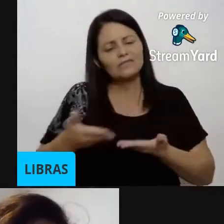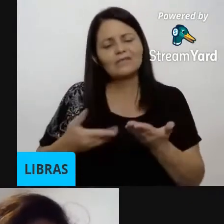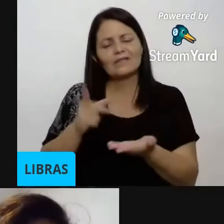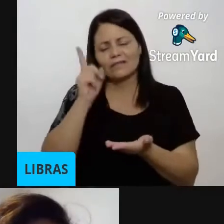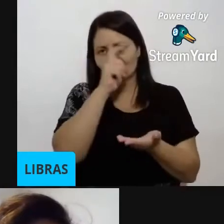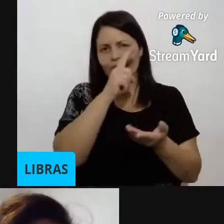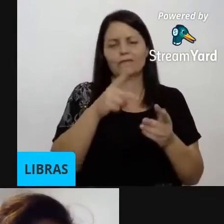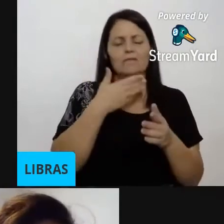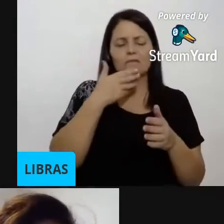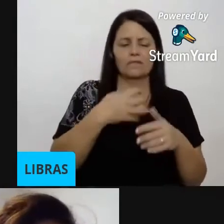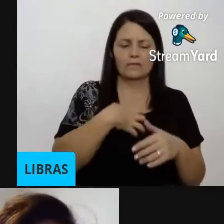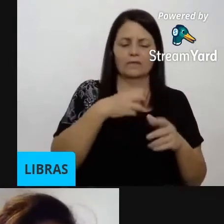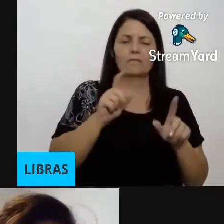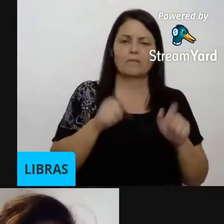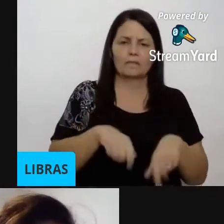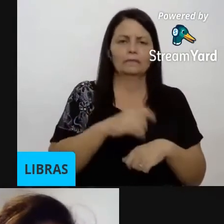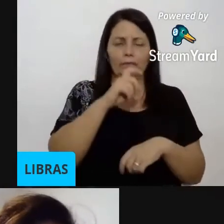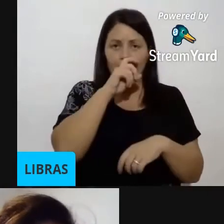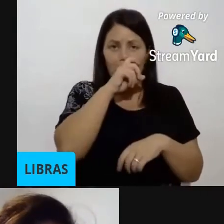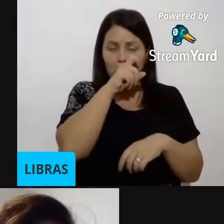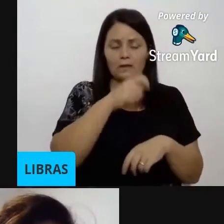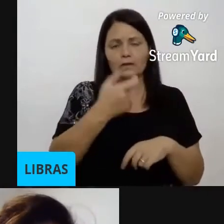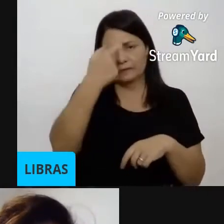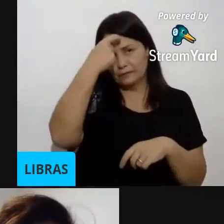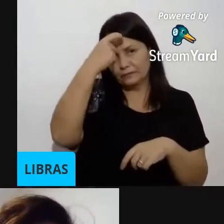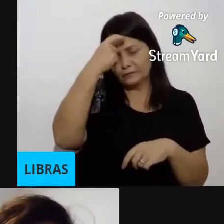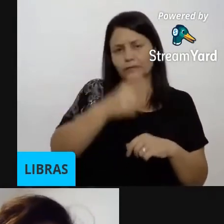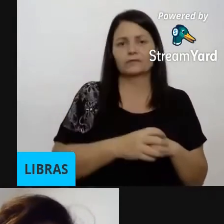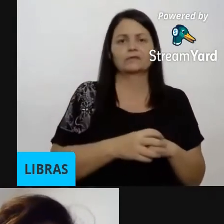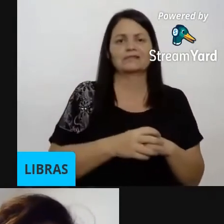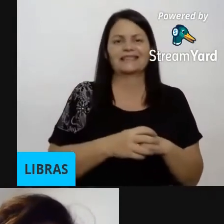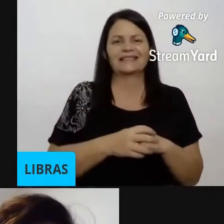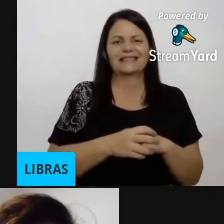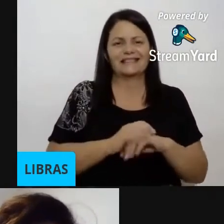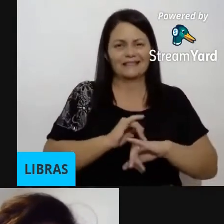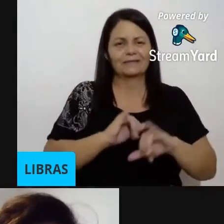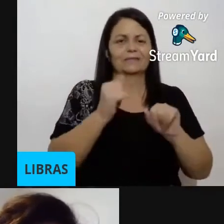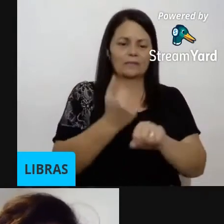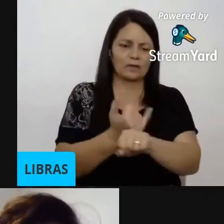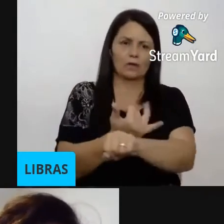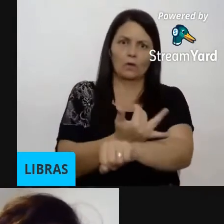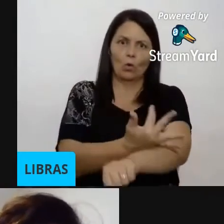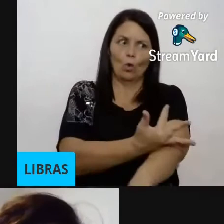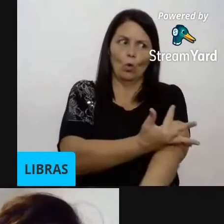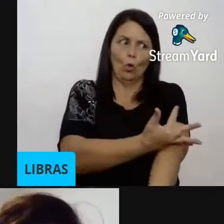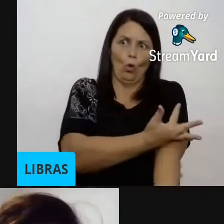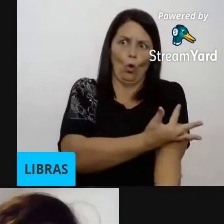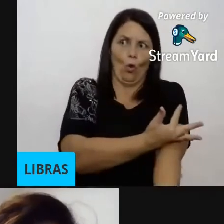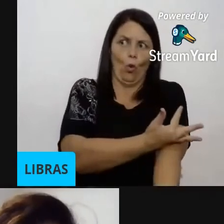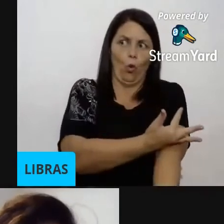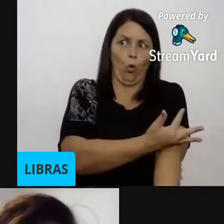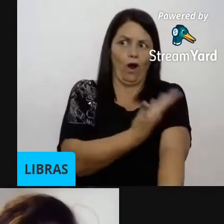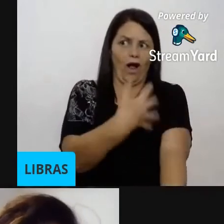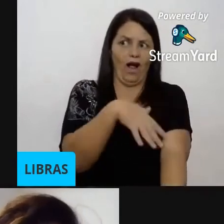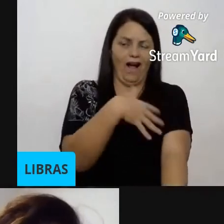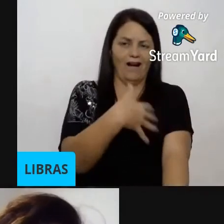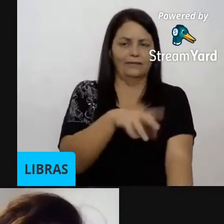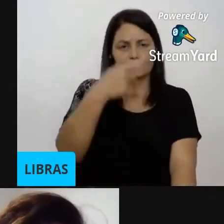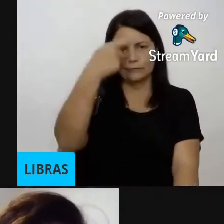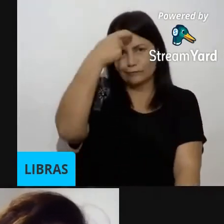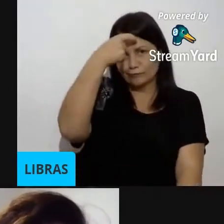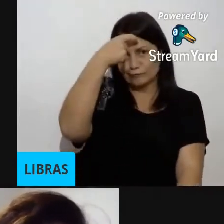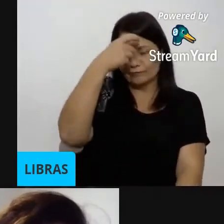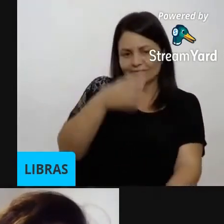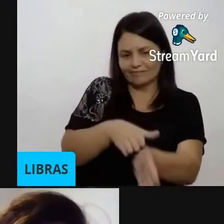forma possível. E de forma racional, hein? Eu ouvindo de um psiquiatra. A emoção é um gigante. Só que a razão é uma conselheira